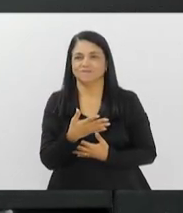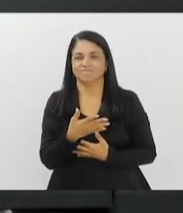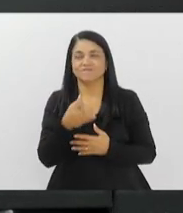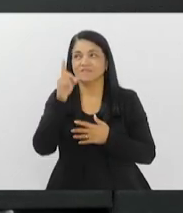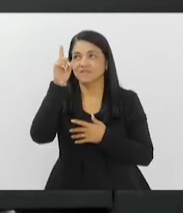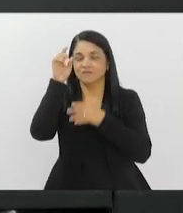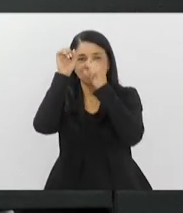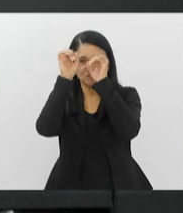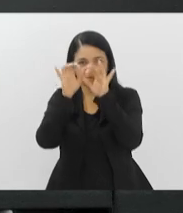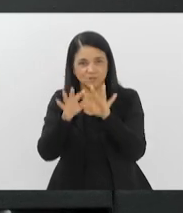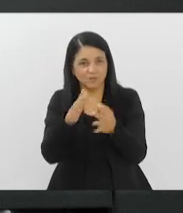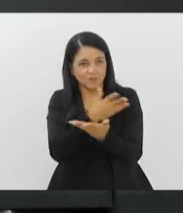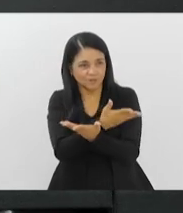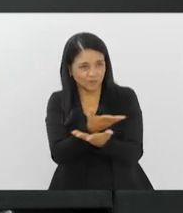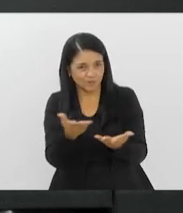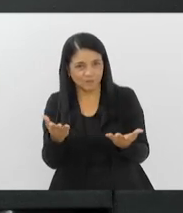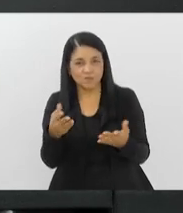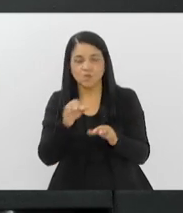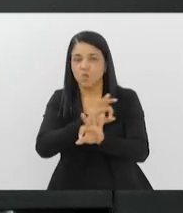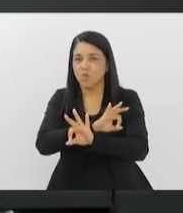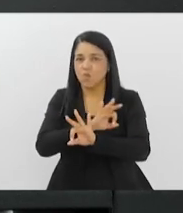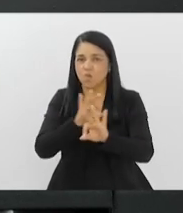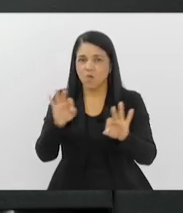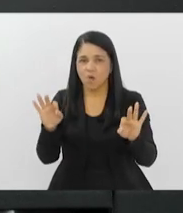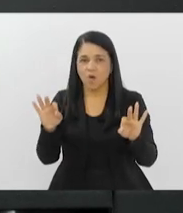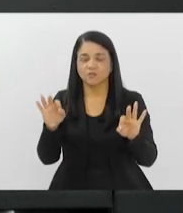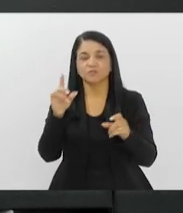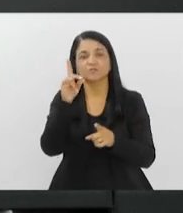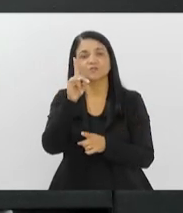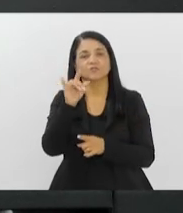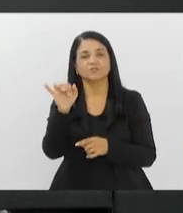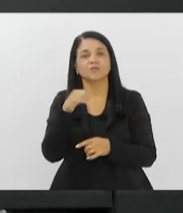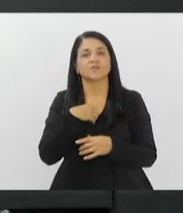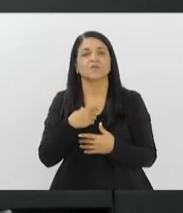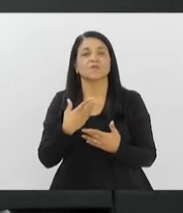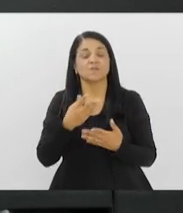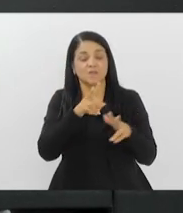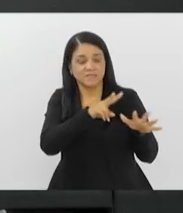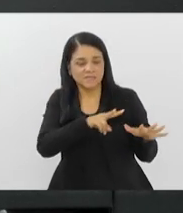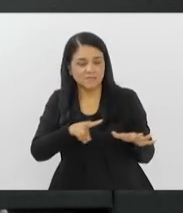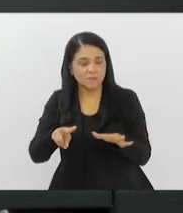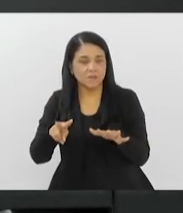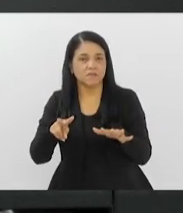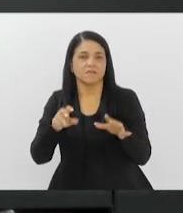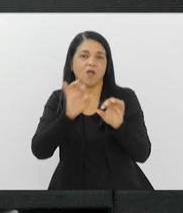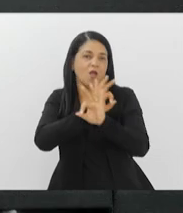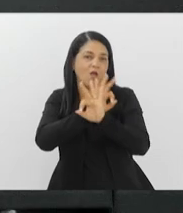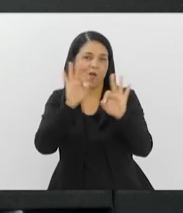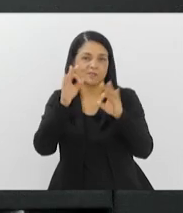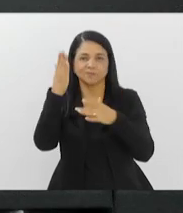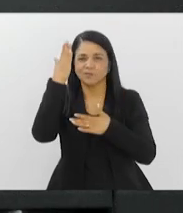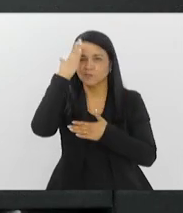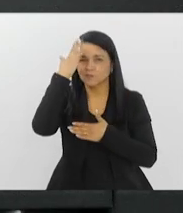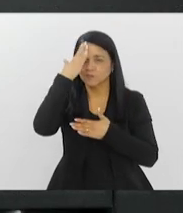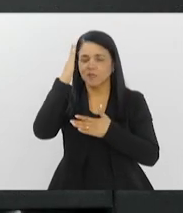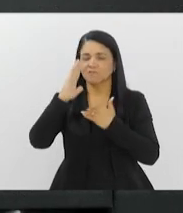Deus abençoe a todos e dê um ótimo dia e uma ótima semana de muito sucesso, muita